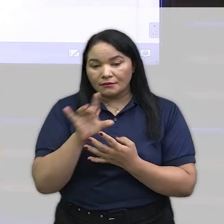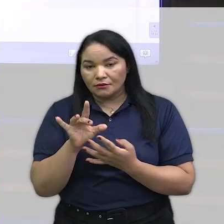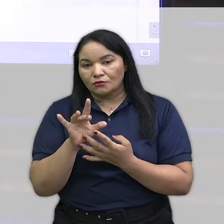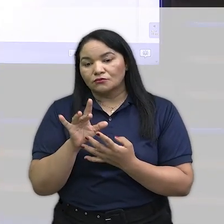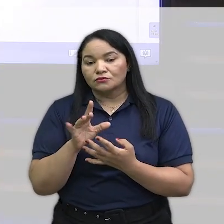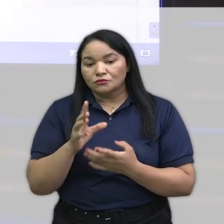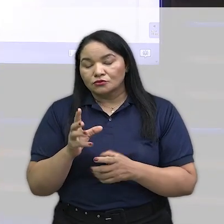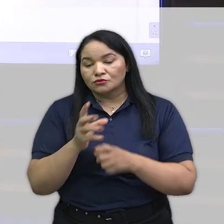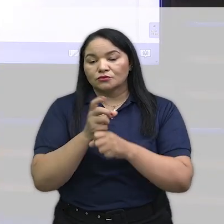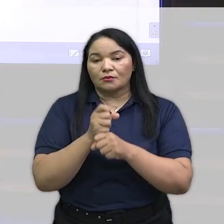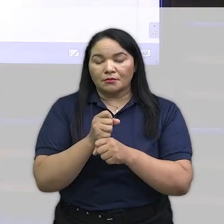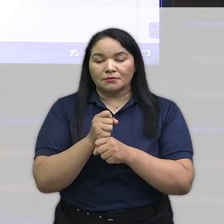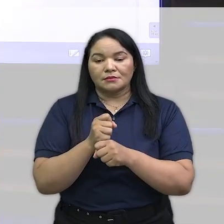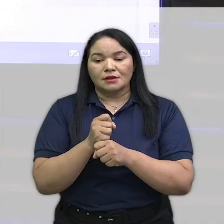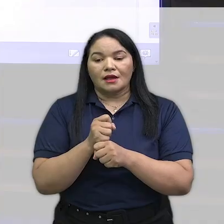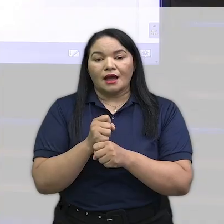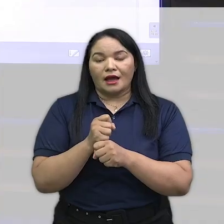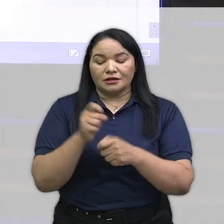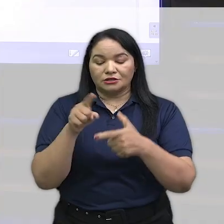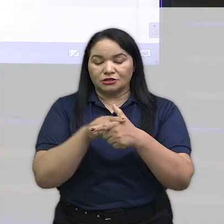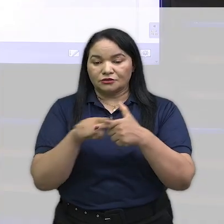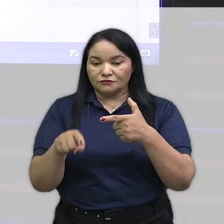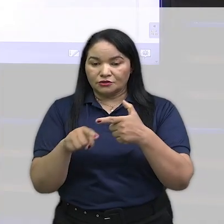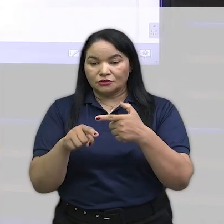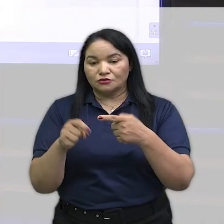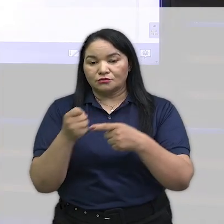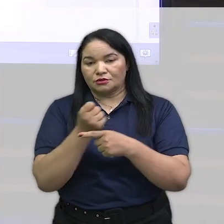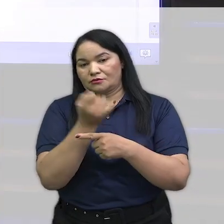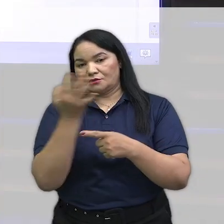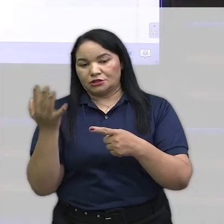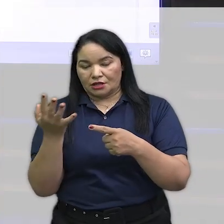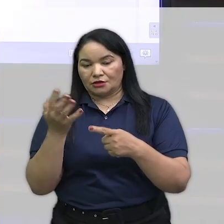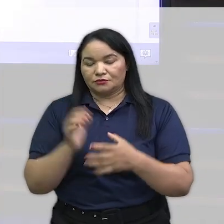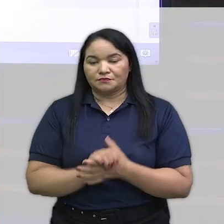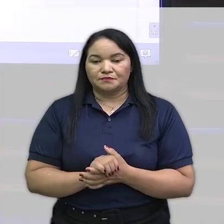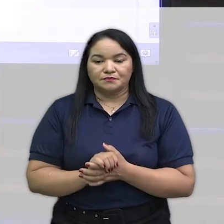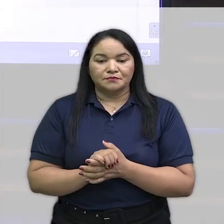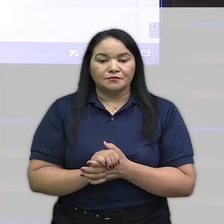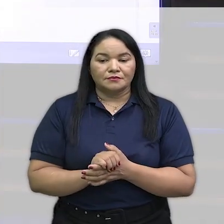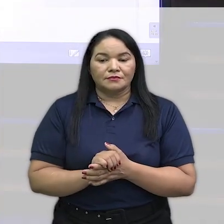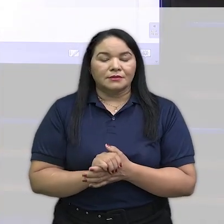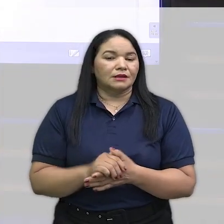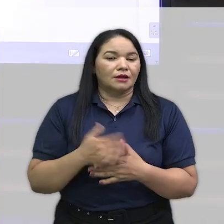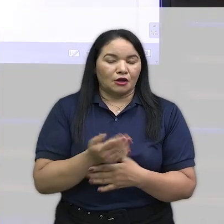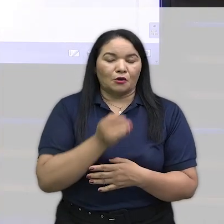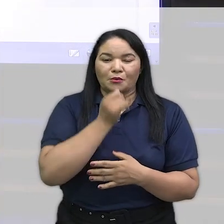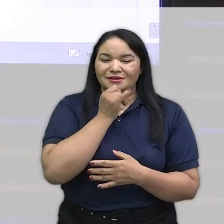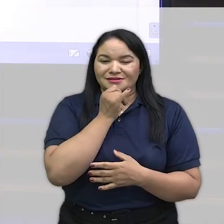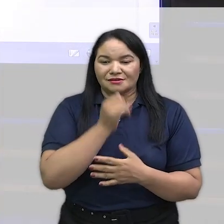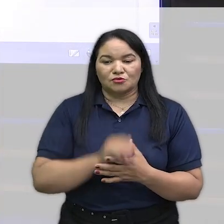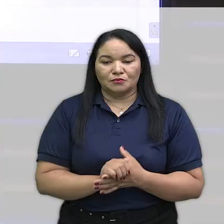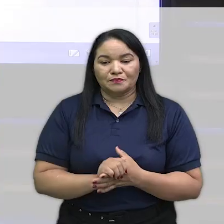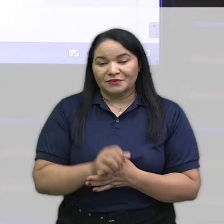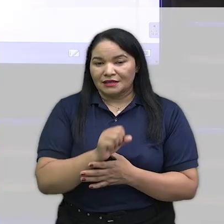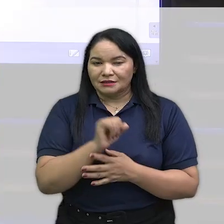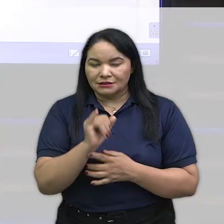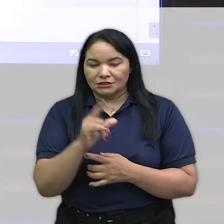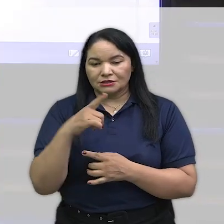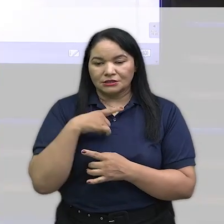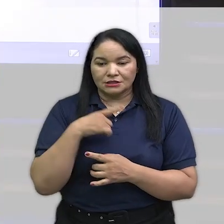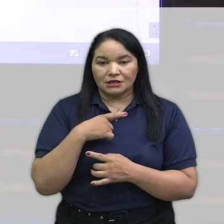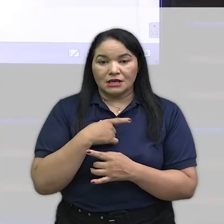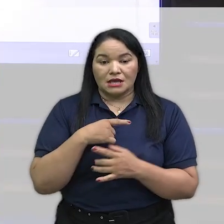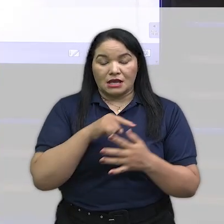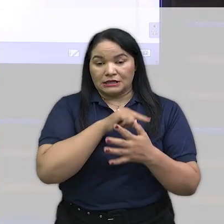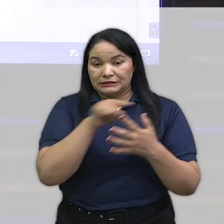números e dessa soma você vai dividir pela quantidade. Quer dizer, então, por exemplo, que se eu tiver uma soma